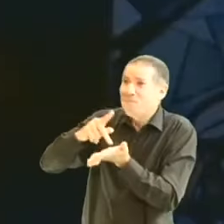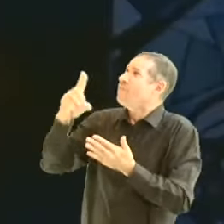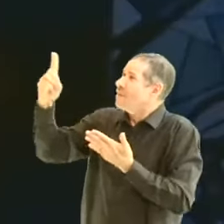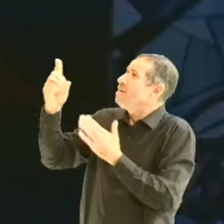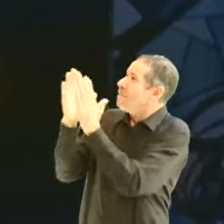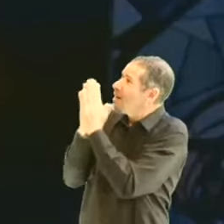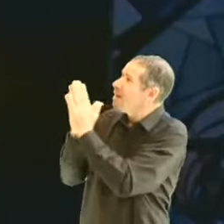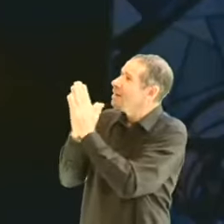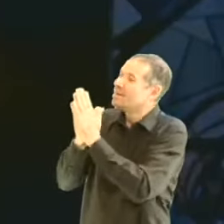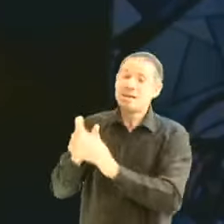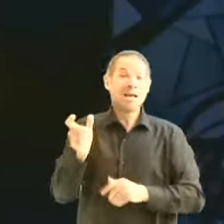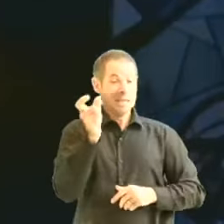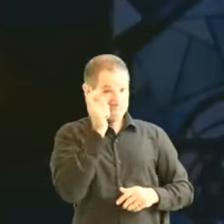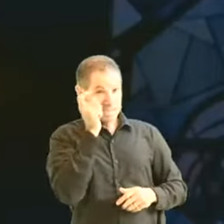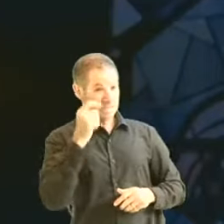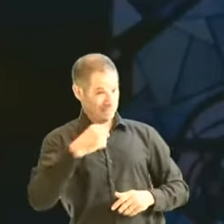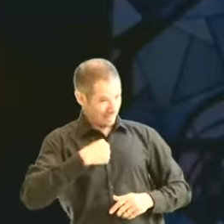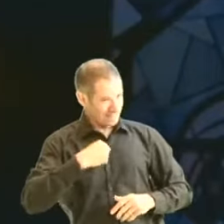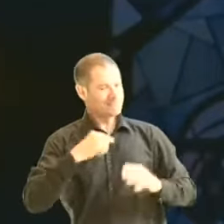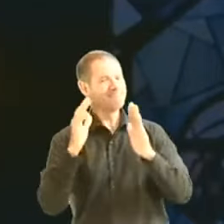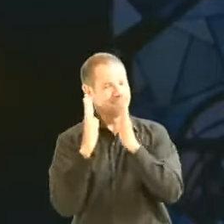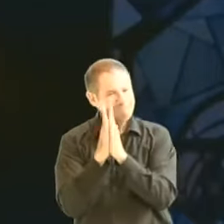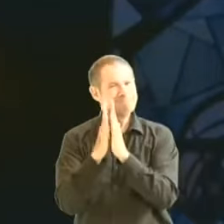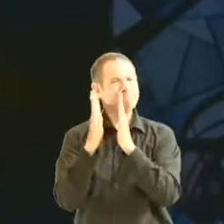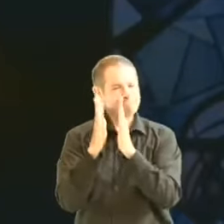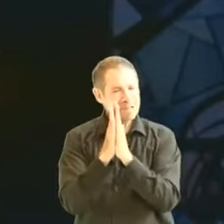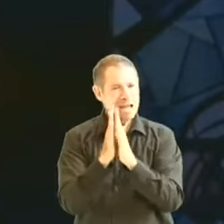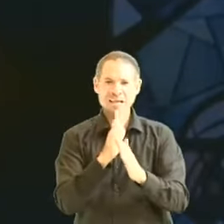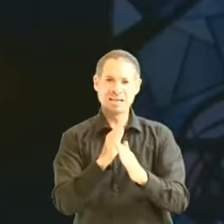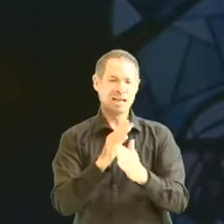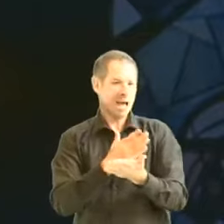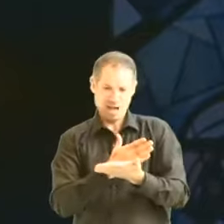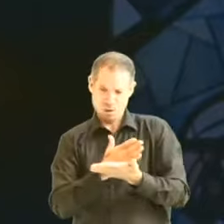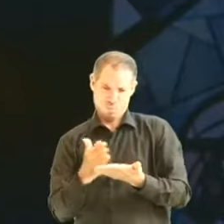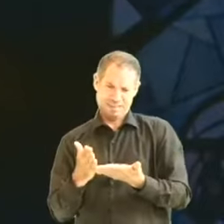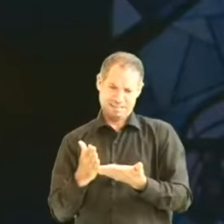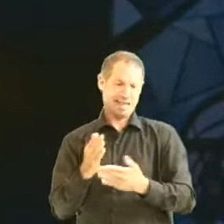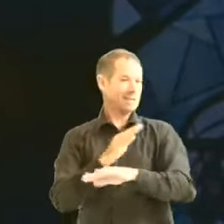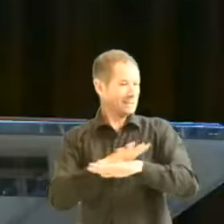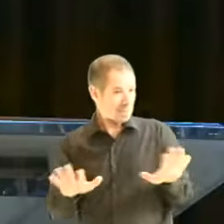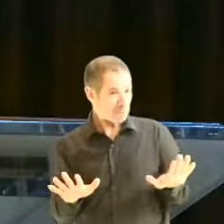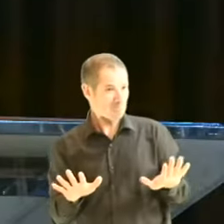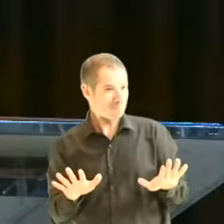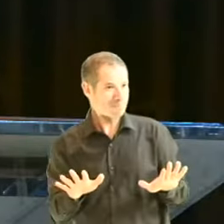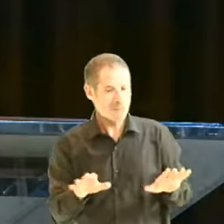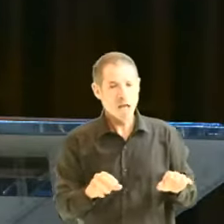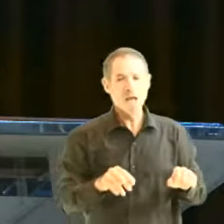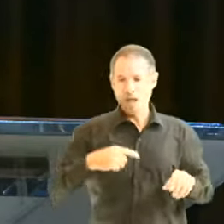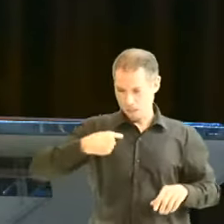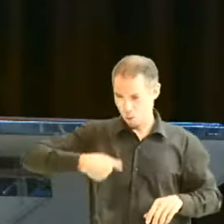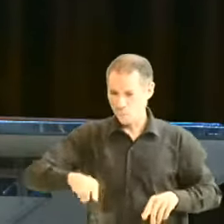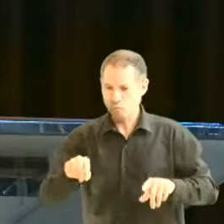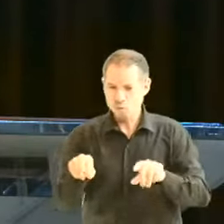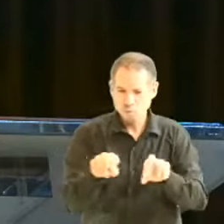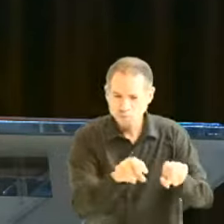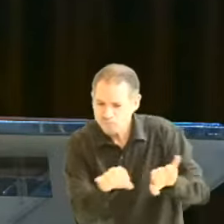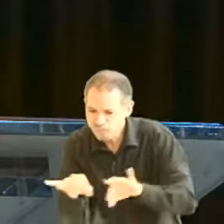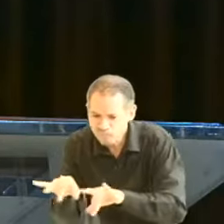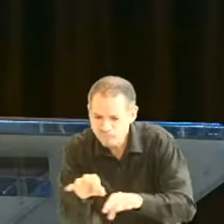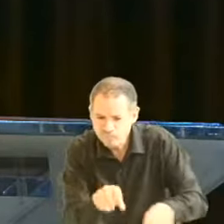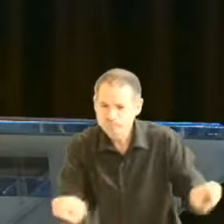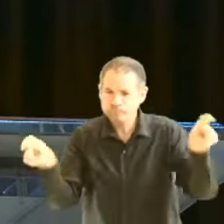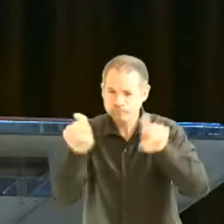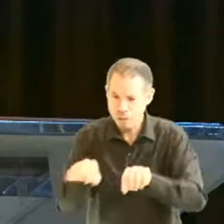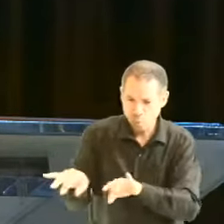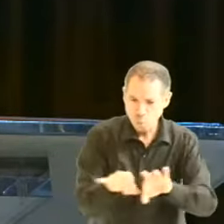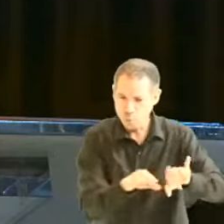E é interessante que eu terminei de orar e fui olhar os meus e-mails. E lá